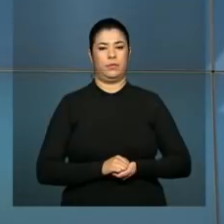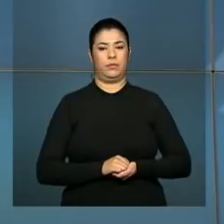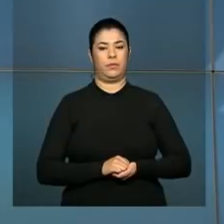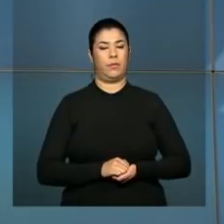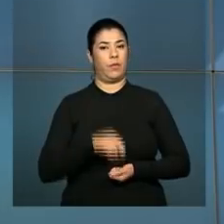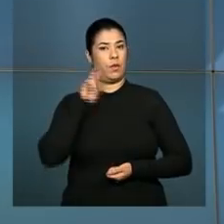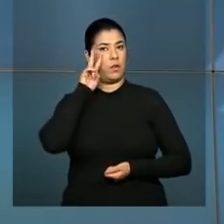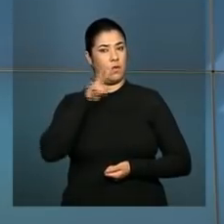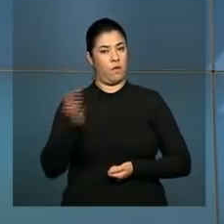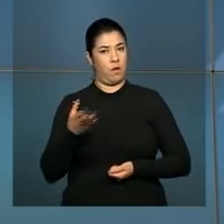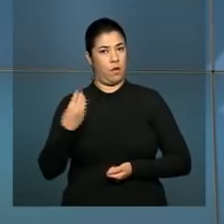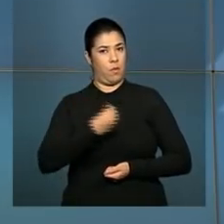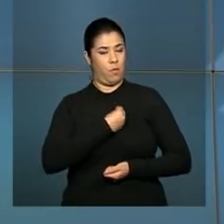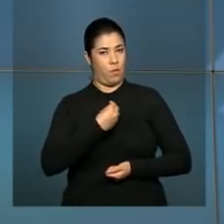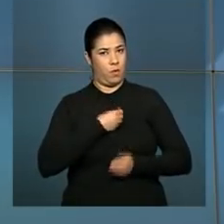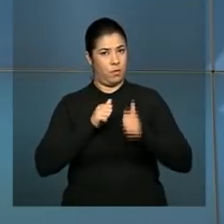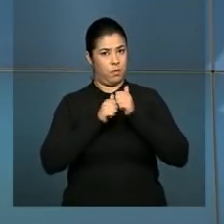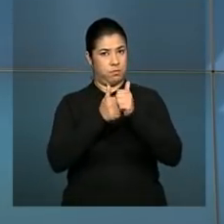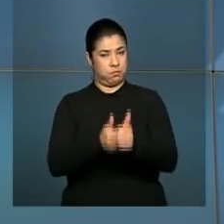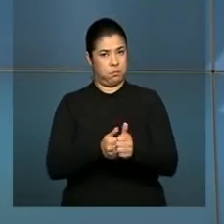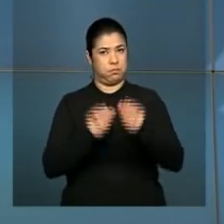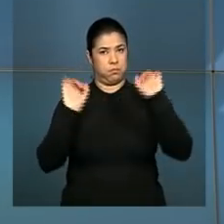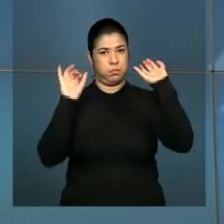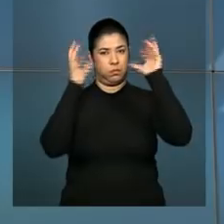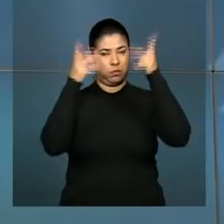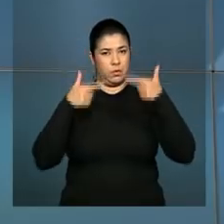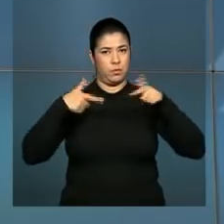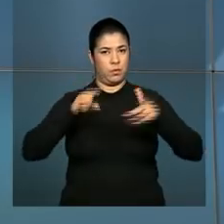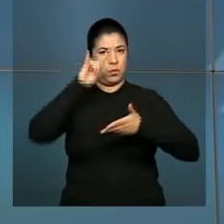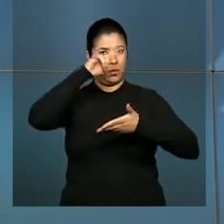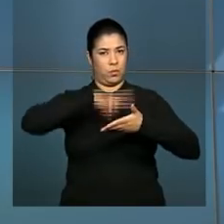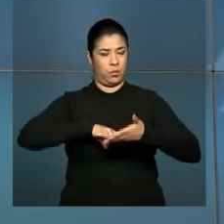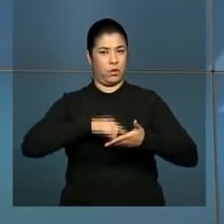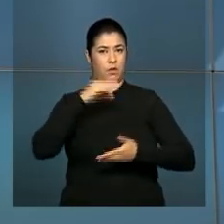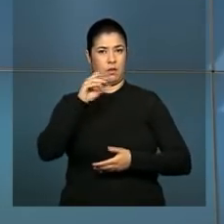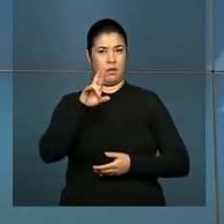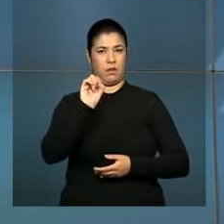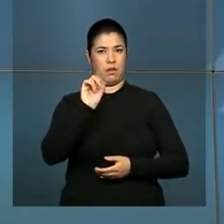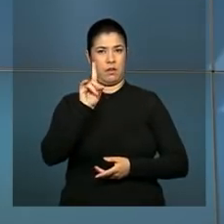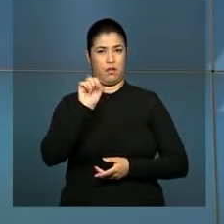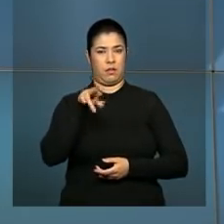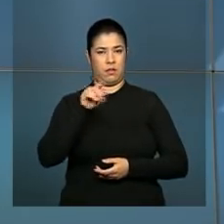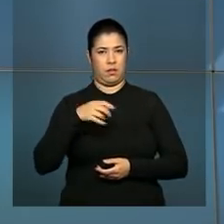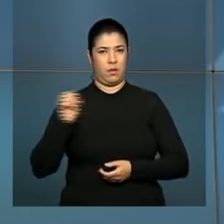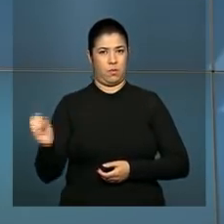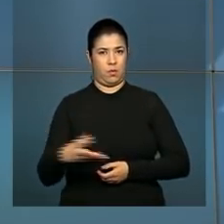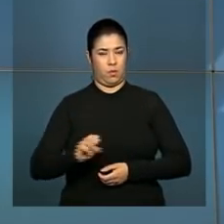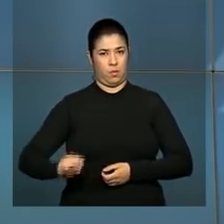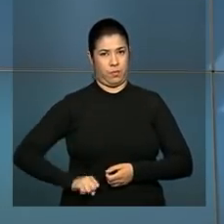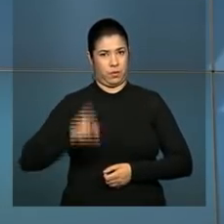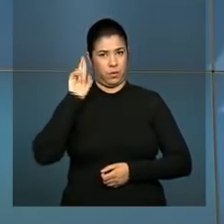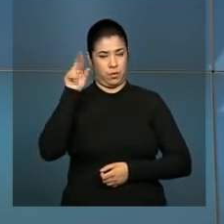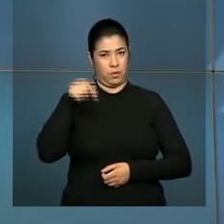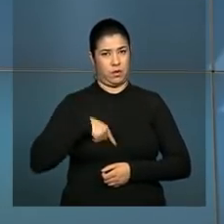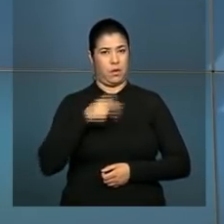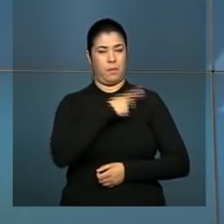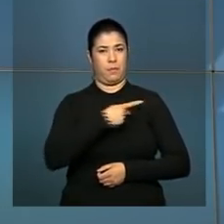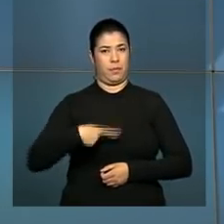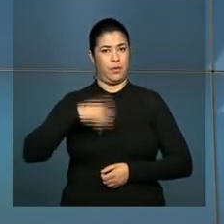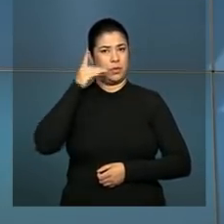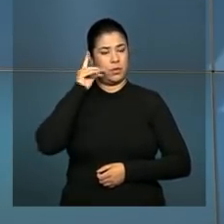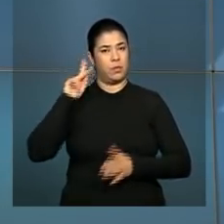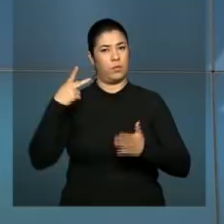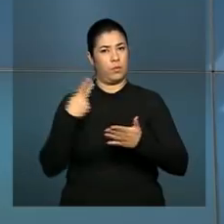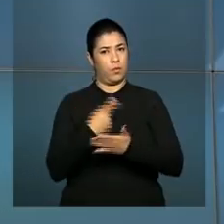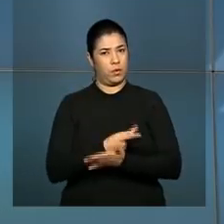Você acompanhou ao vivo de Brasília a cerimônia de entrega das credenciais dos novos embaixadores à presidenta Dilma Rousseff. A